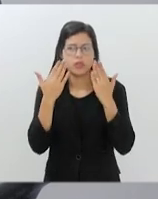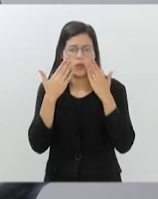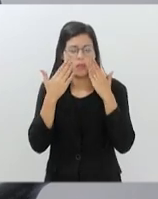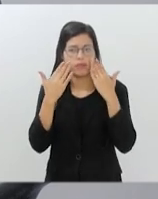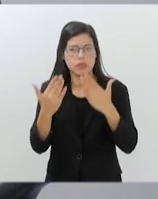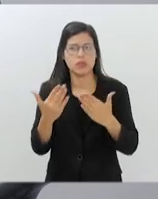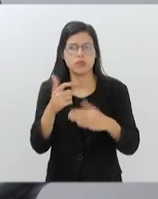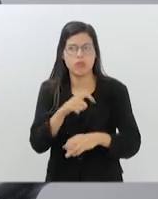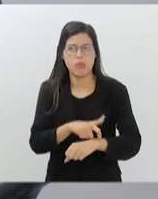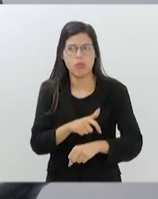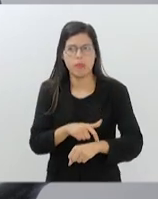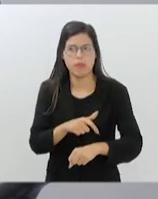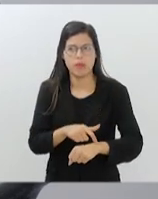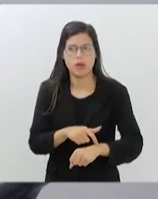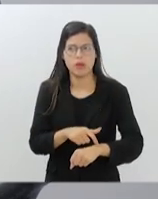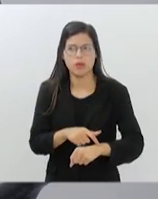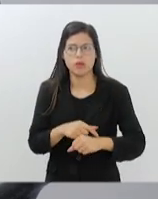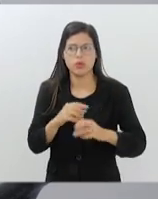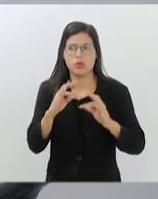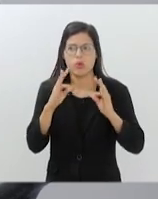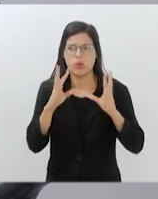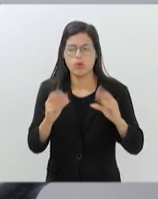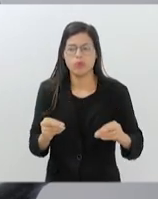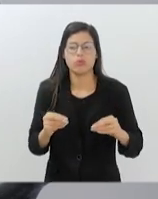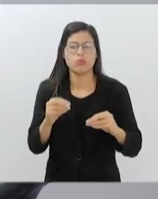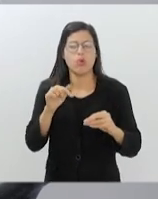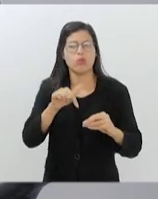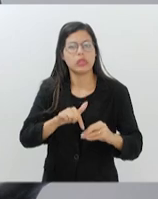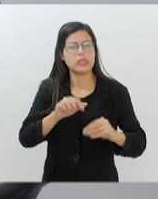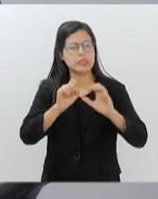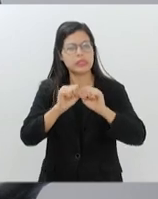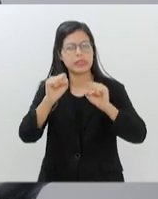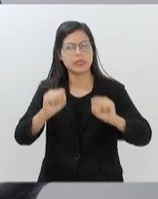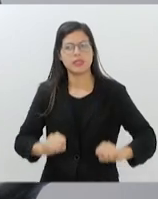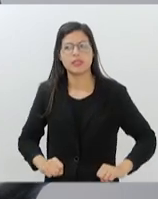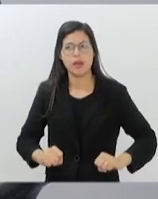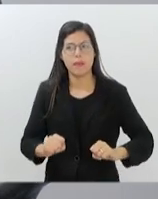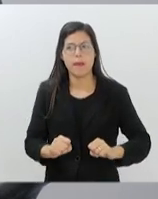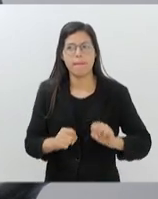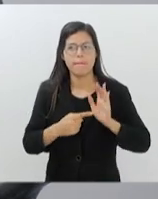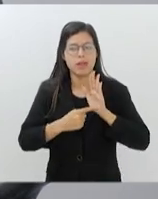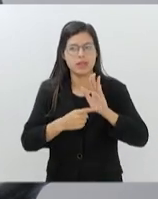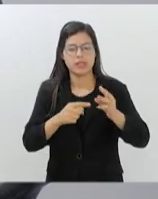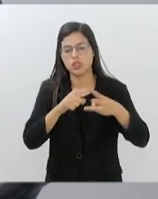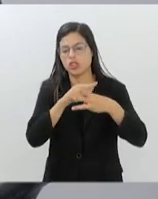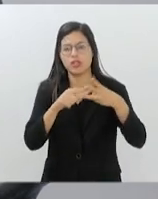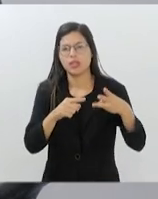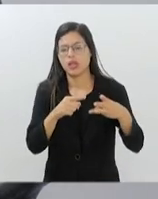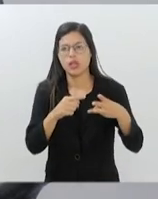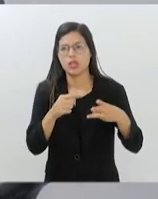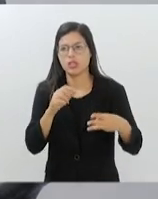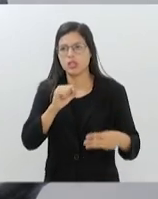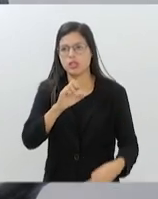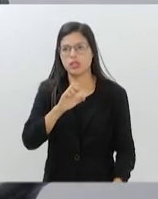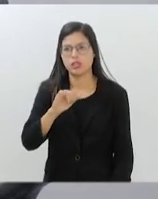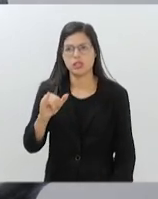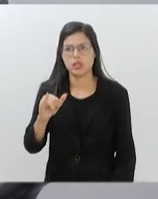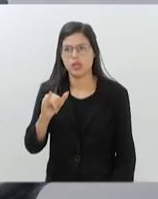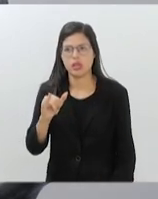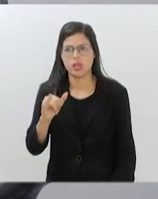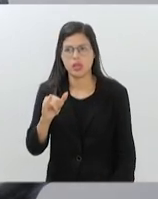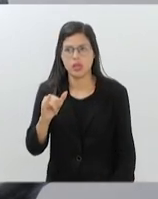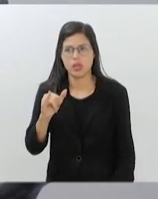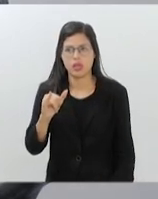para exemplificar toda essa cadeia que o senhor faz menção o Senhor nos apresente 36 por exemplo da secretaria essa esse